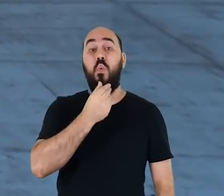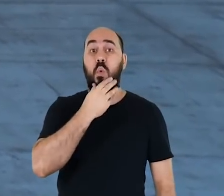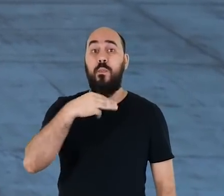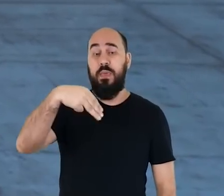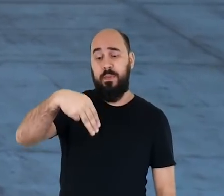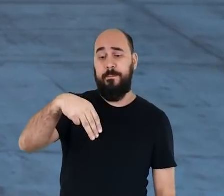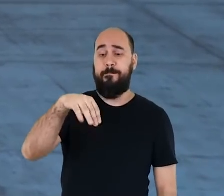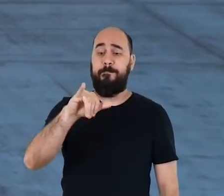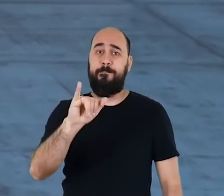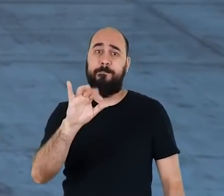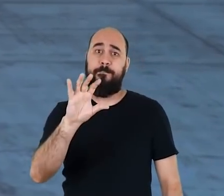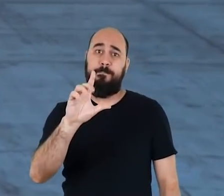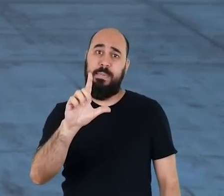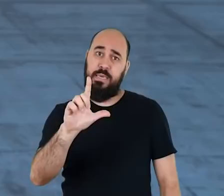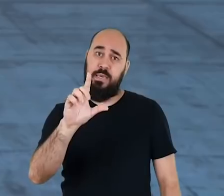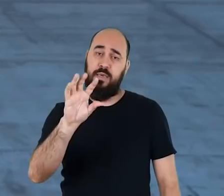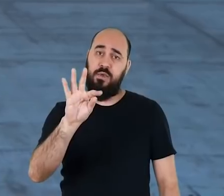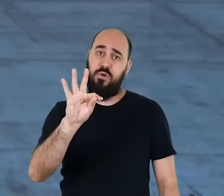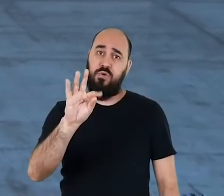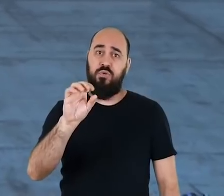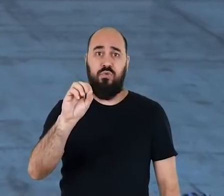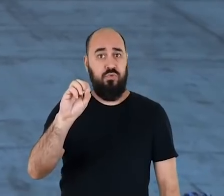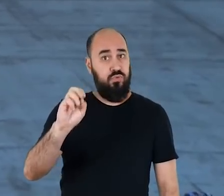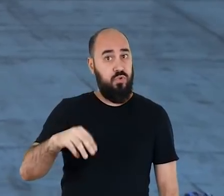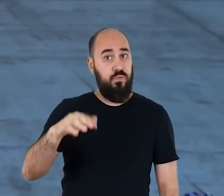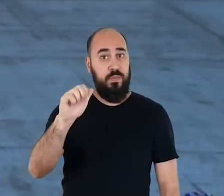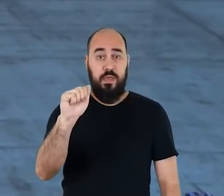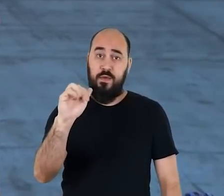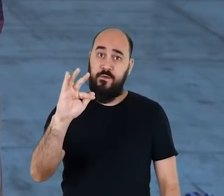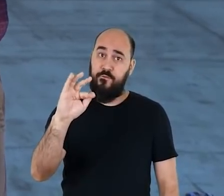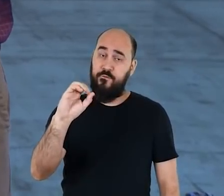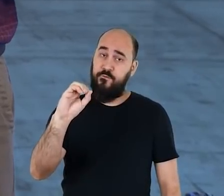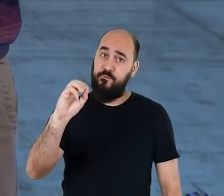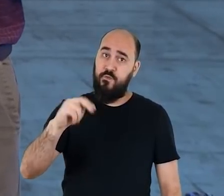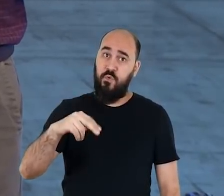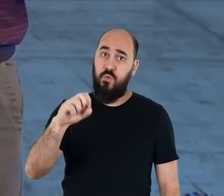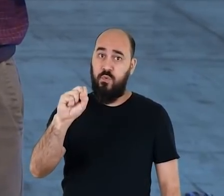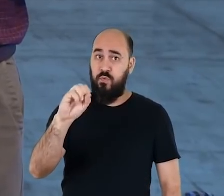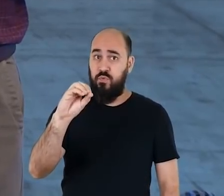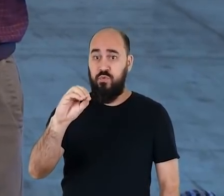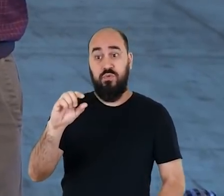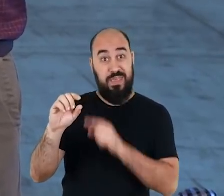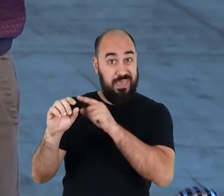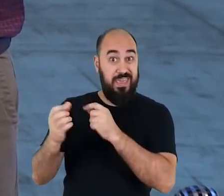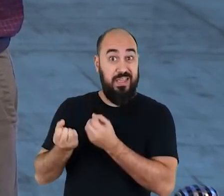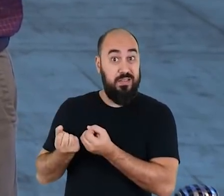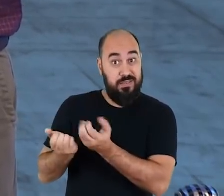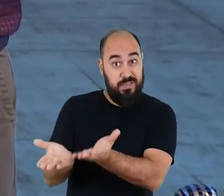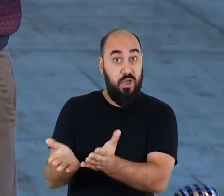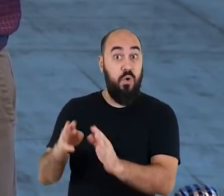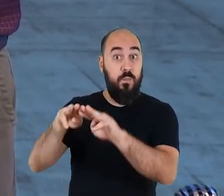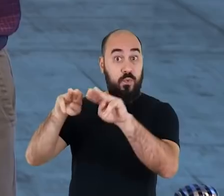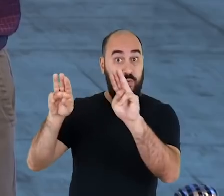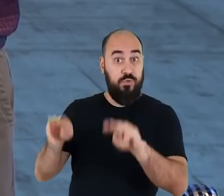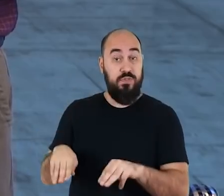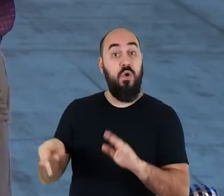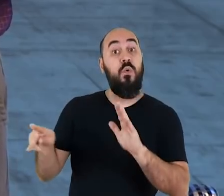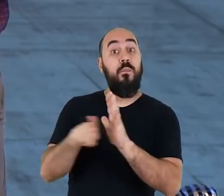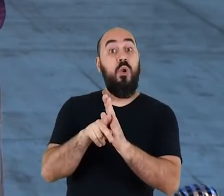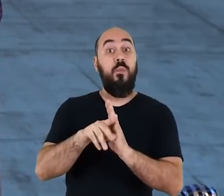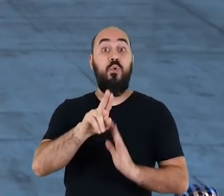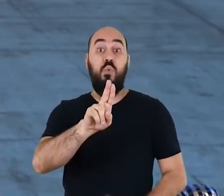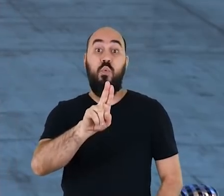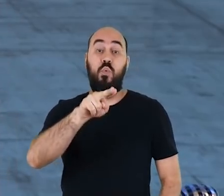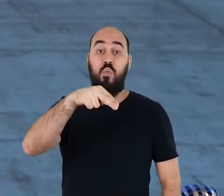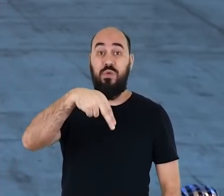de antiguidades que doou a sua coleção para o Museu de Arqueologia Bíblica da UNASP, o MAB. Esse museu hoje tem mais